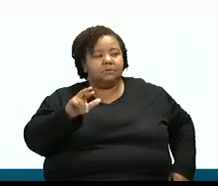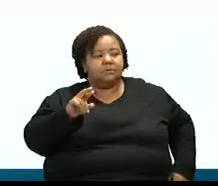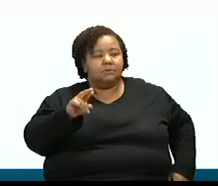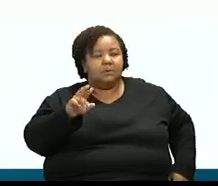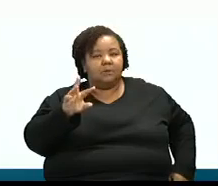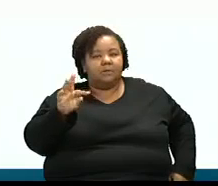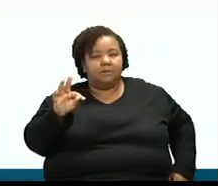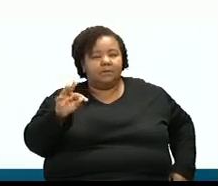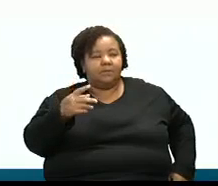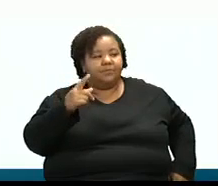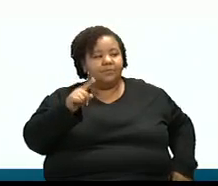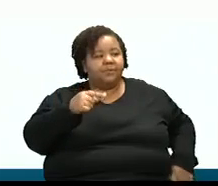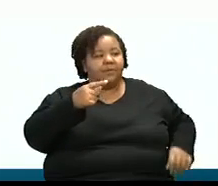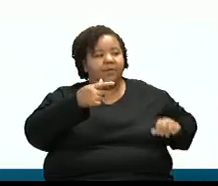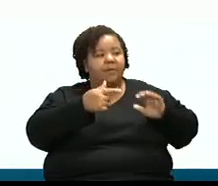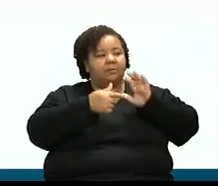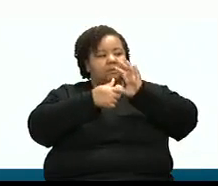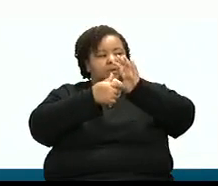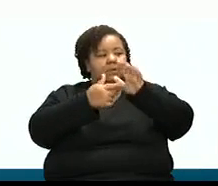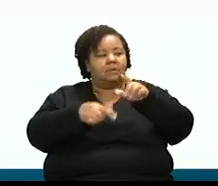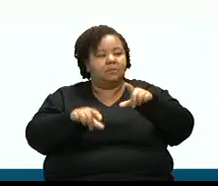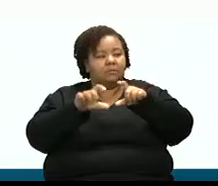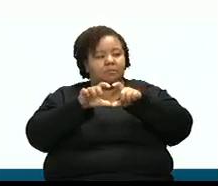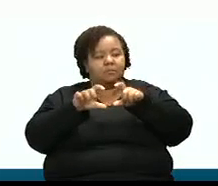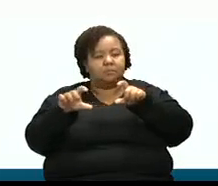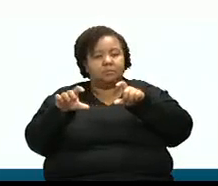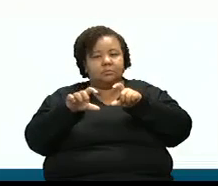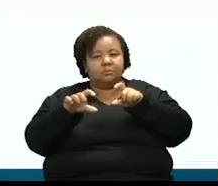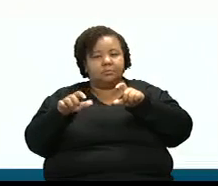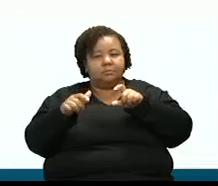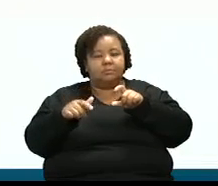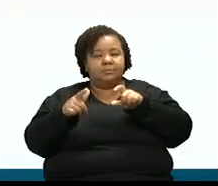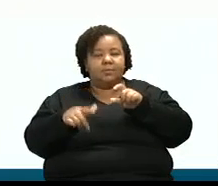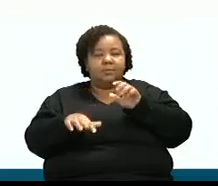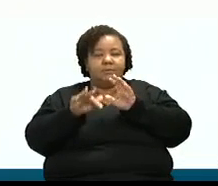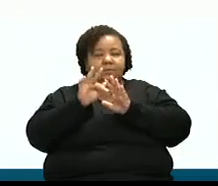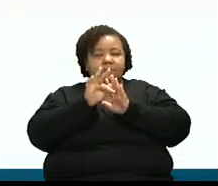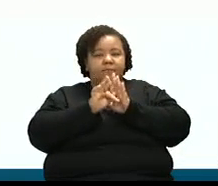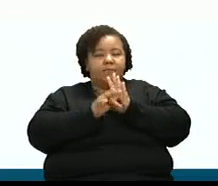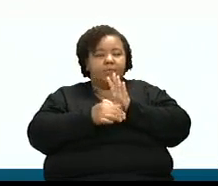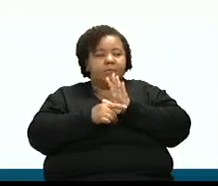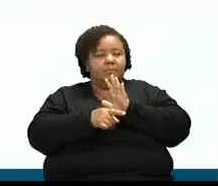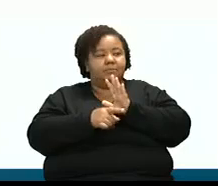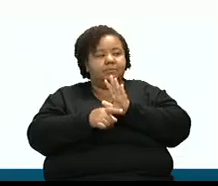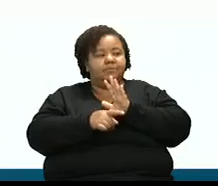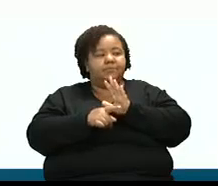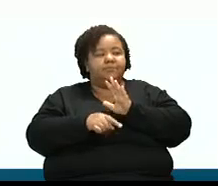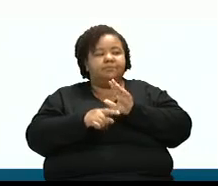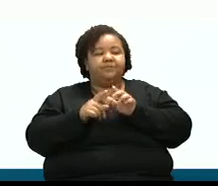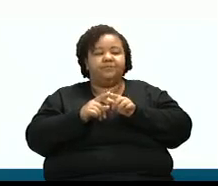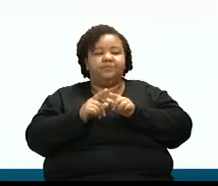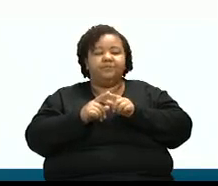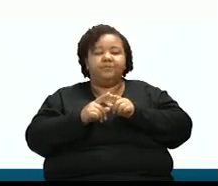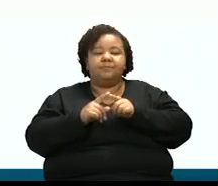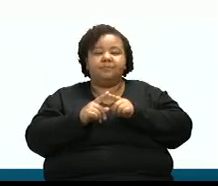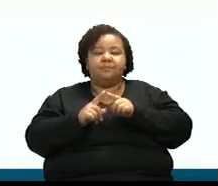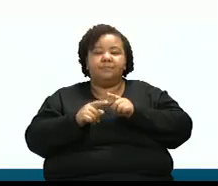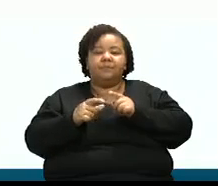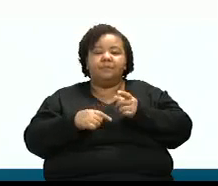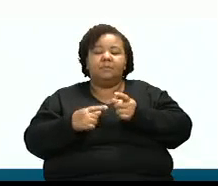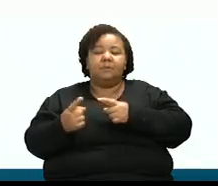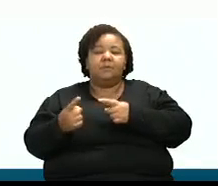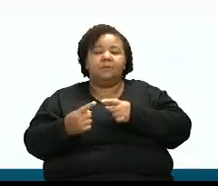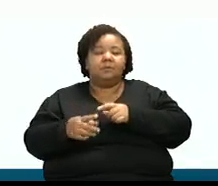descrita por essa integral de linha. Então, é a integral de uma determinada função de linha, porque é em relação